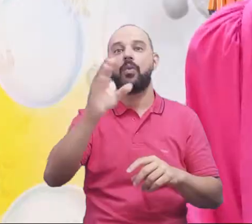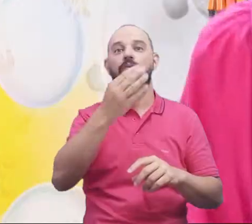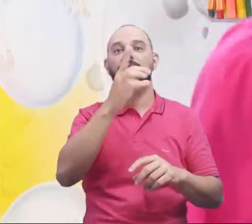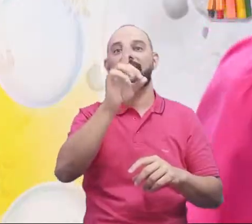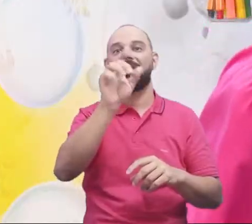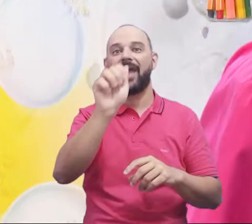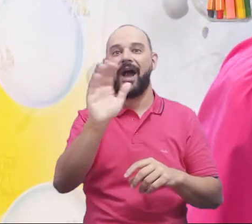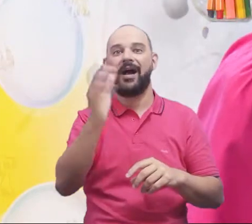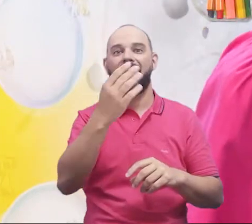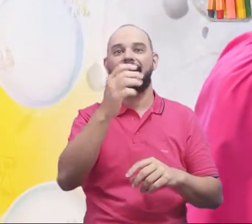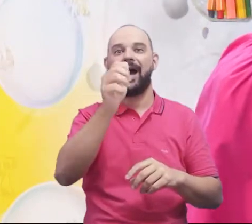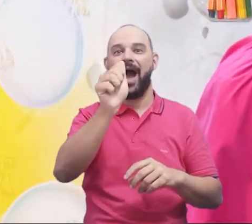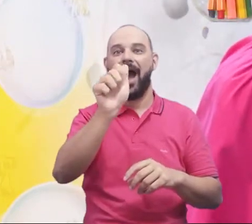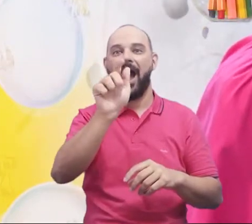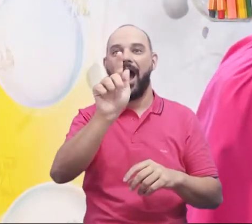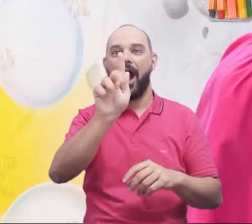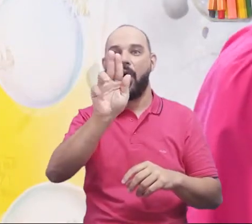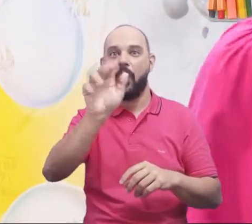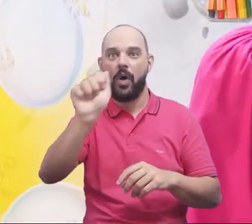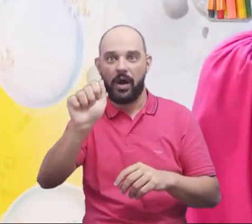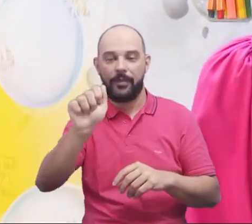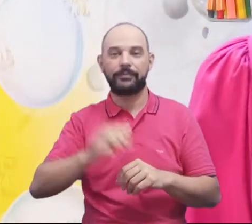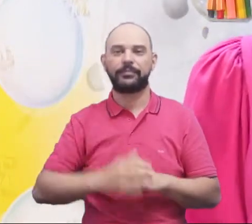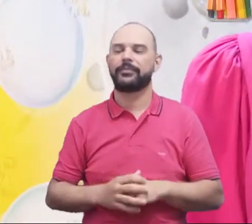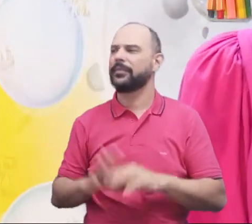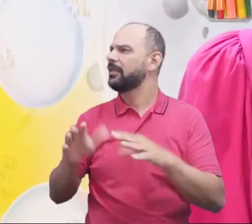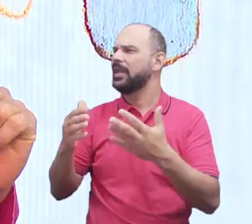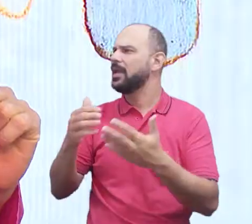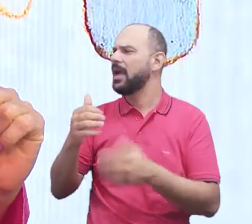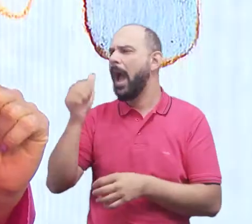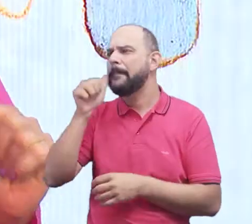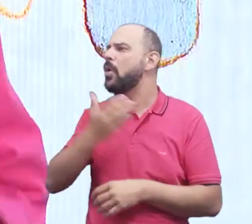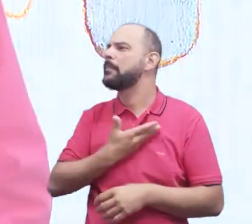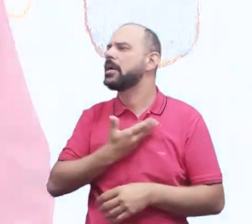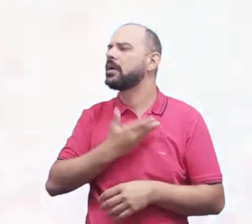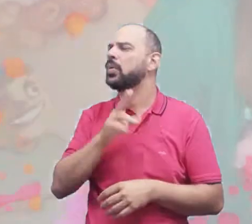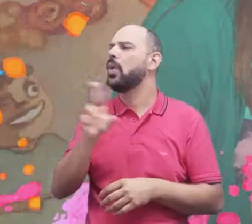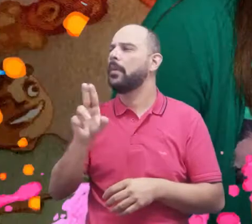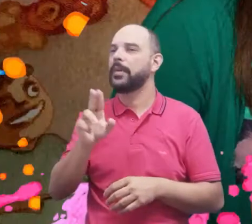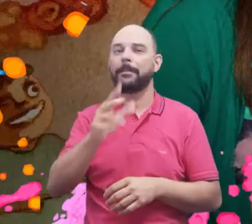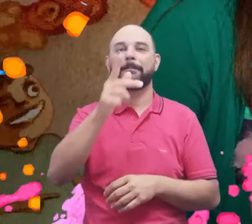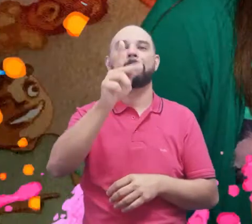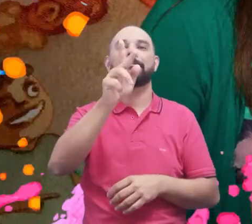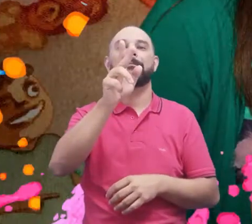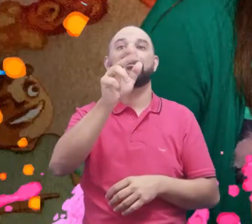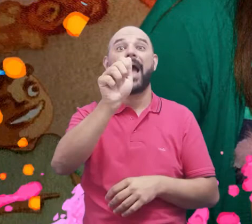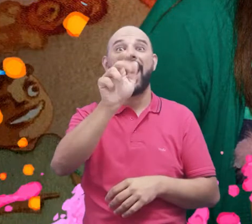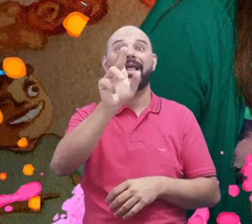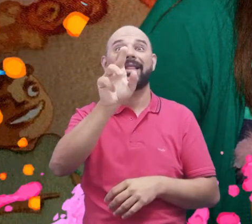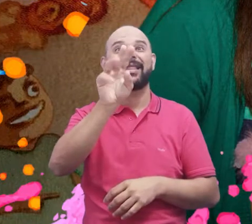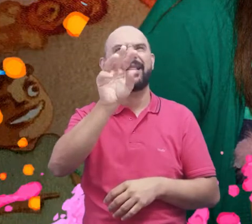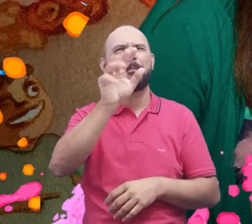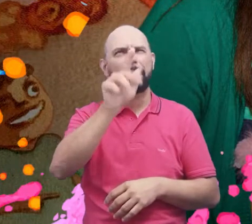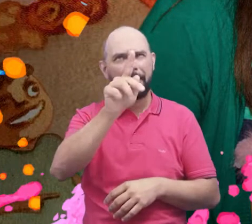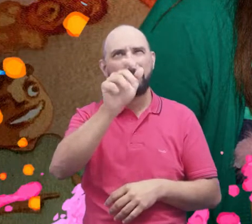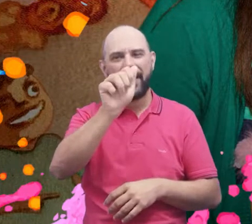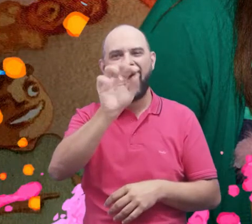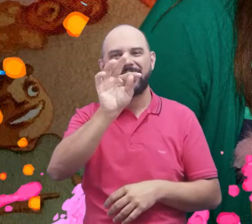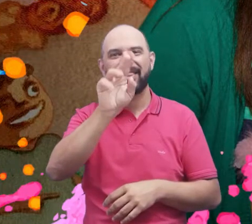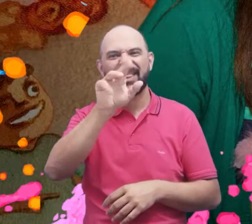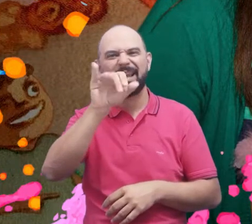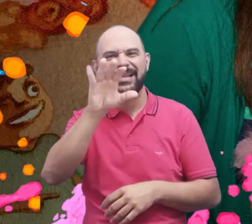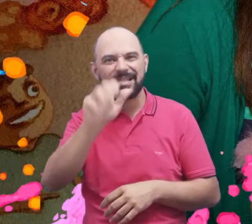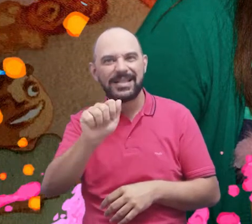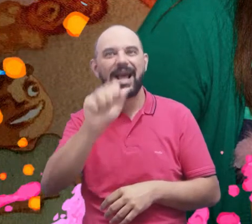Água. Tudo a ver com a nossa conversa. E a amiga? É a Patrícia Angel Seco.